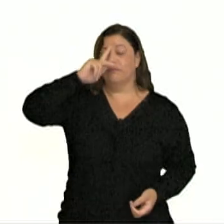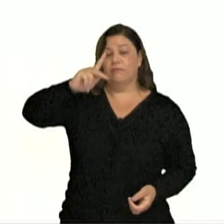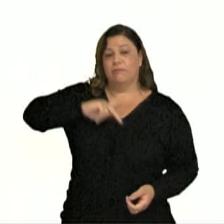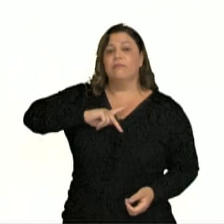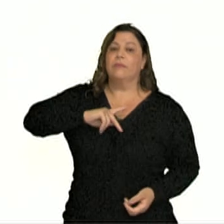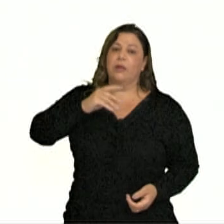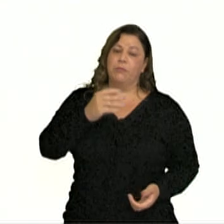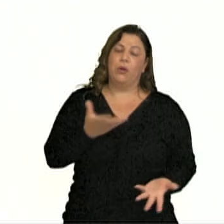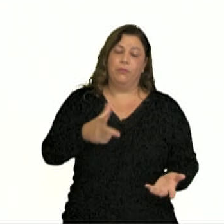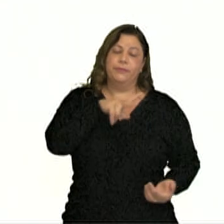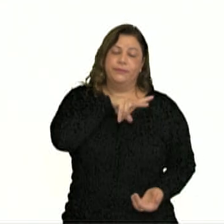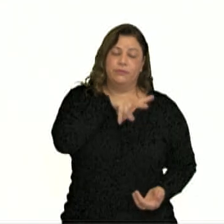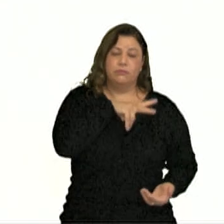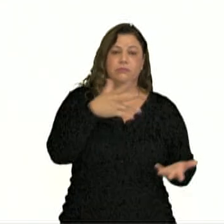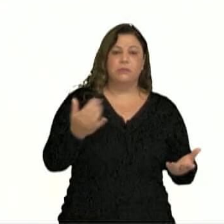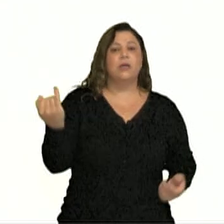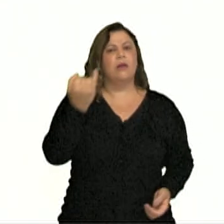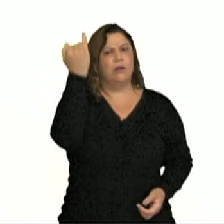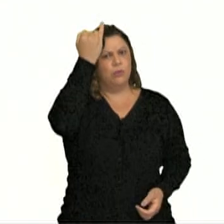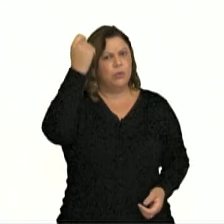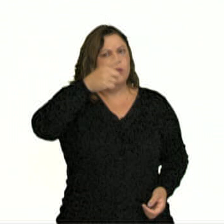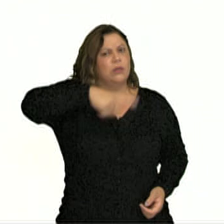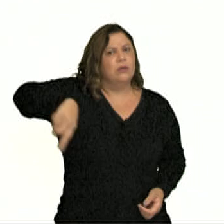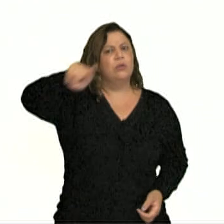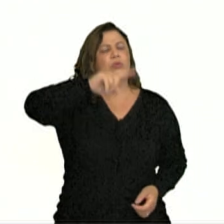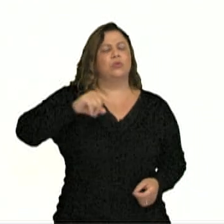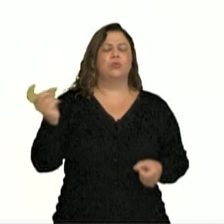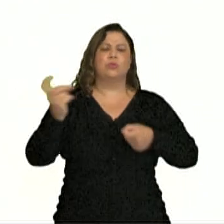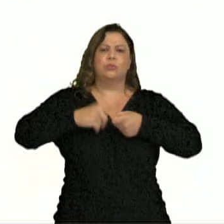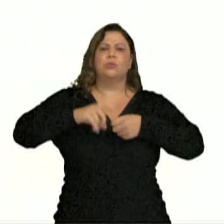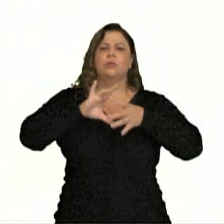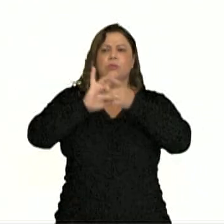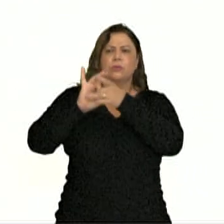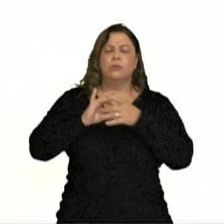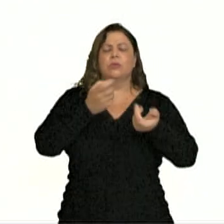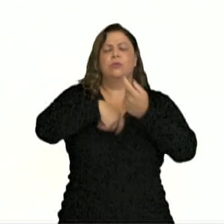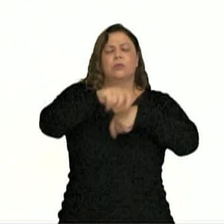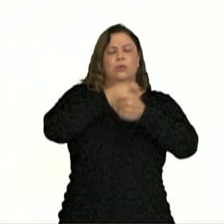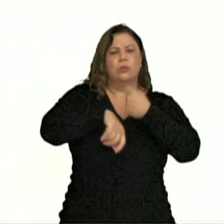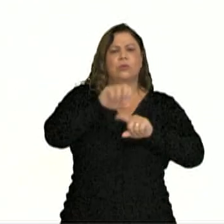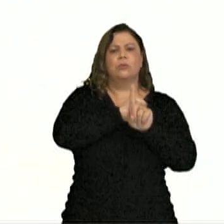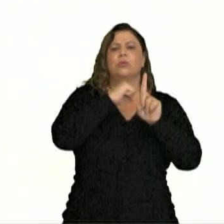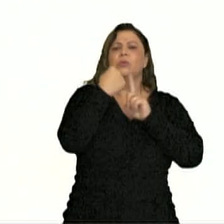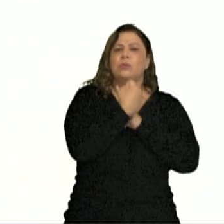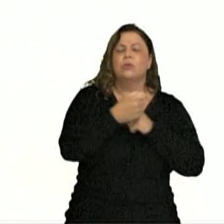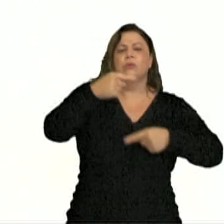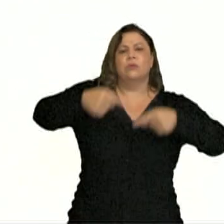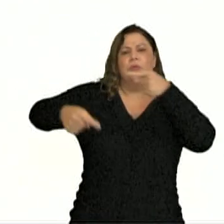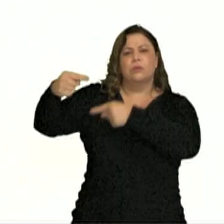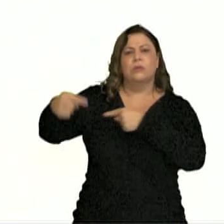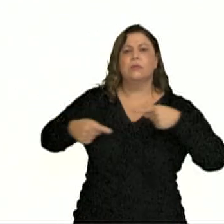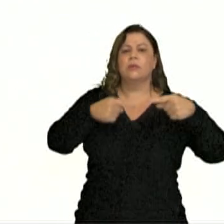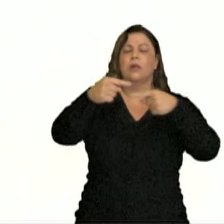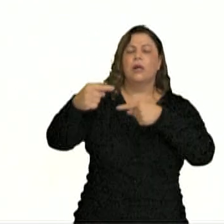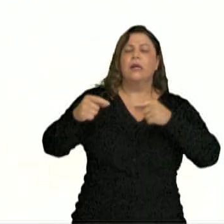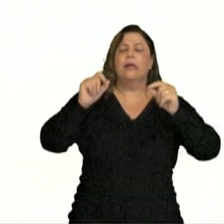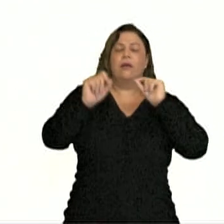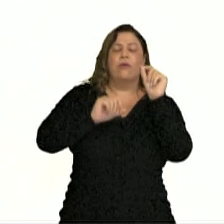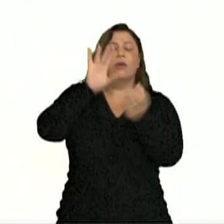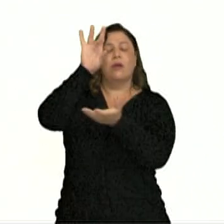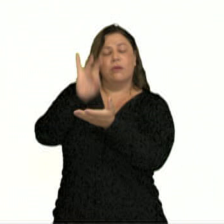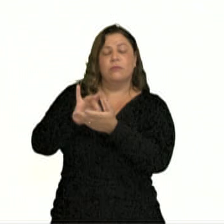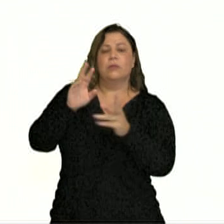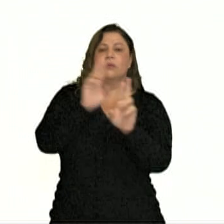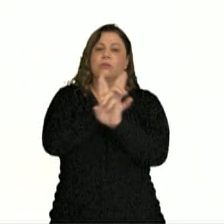É importante que o aluno associe alguns fatores econômicos, sociais, políticos, como, por exemplo, causas relacionadas aos